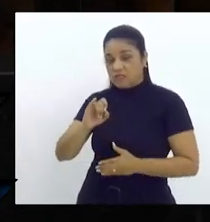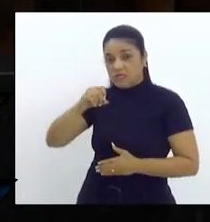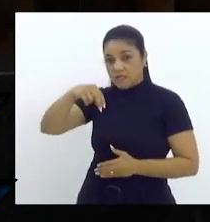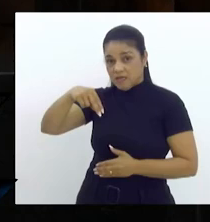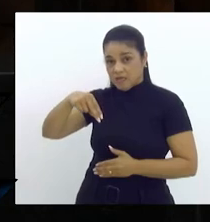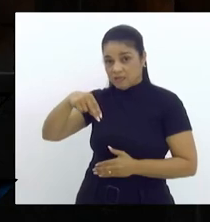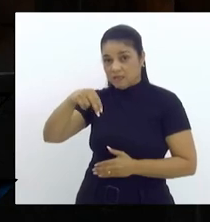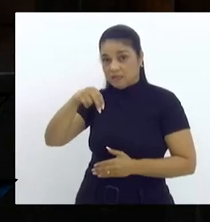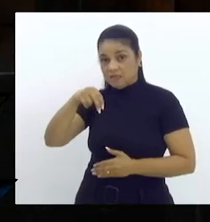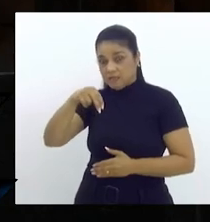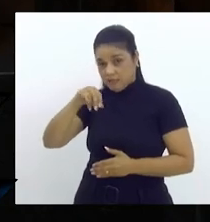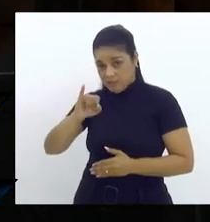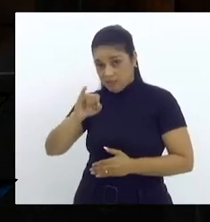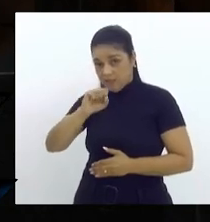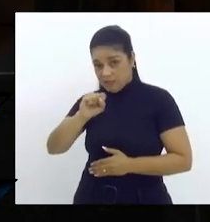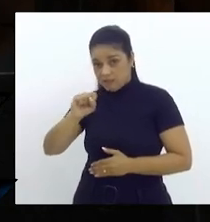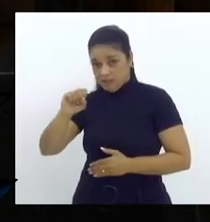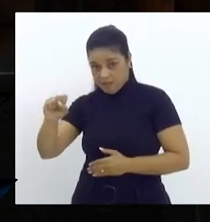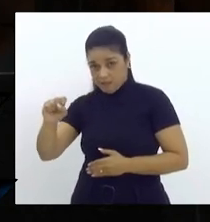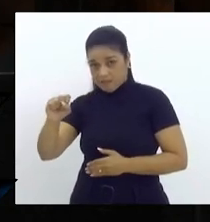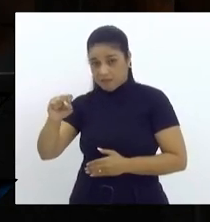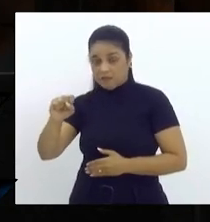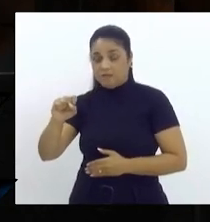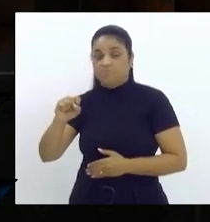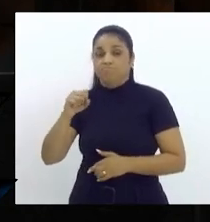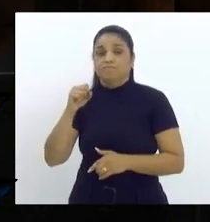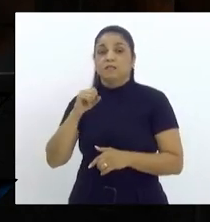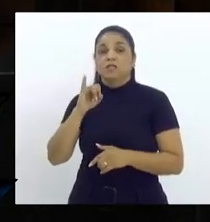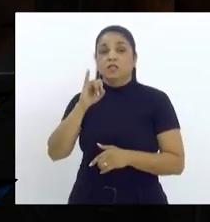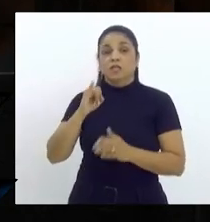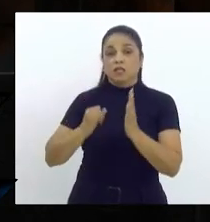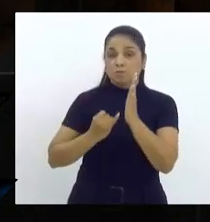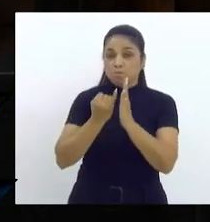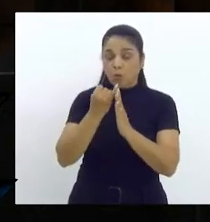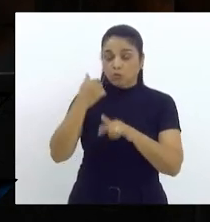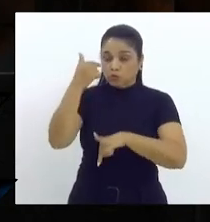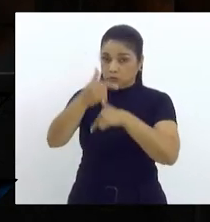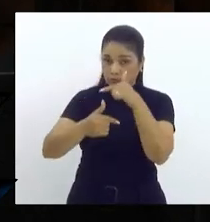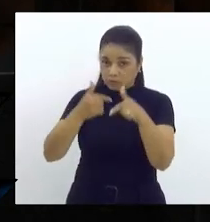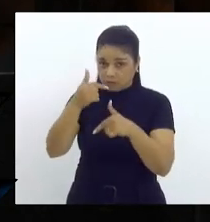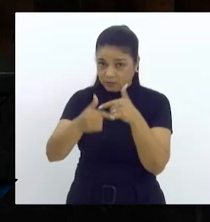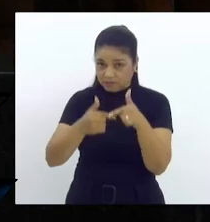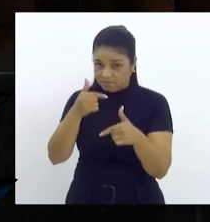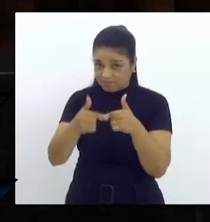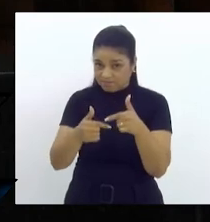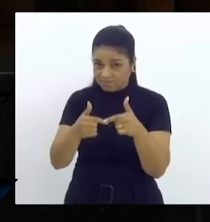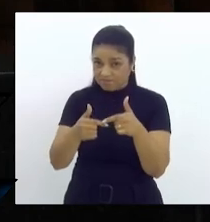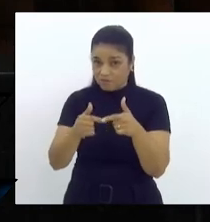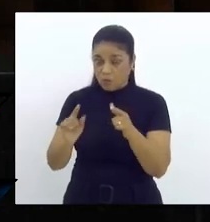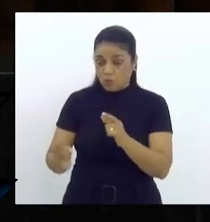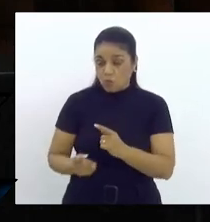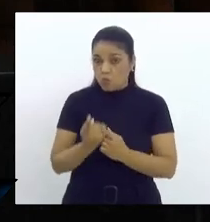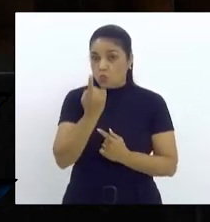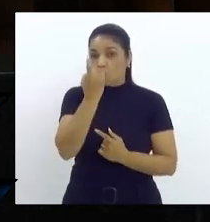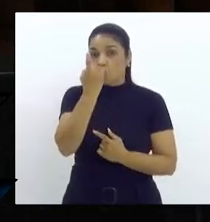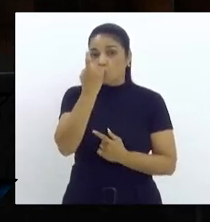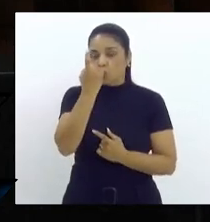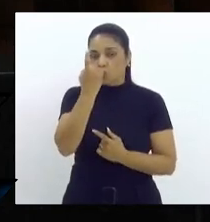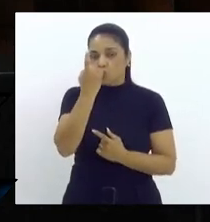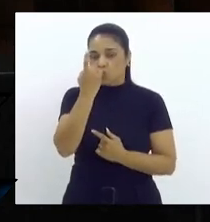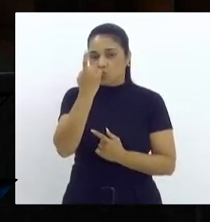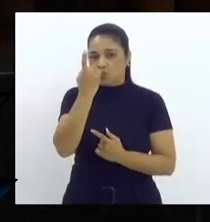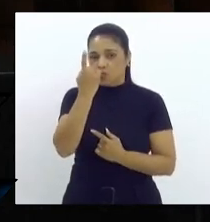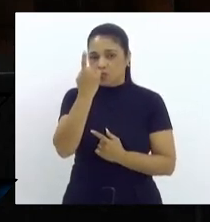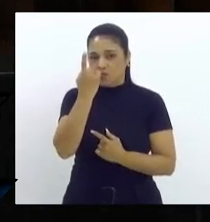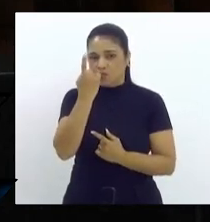ISS, Imposto sobre Serviços, que é um imposto único e exclusivamente